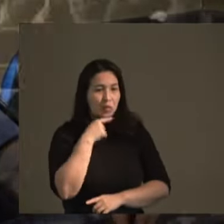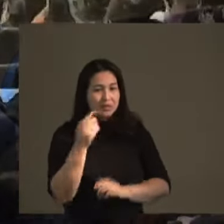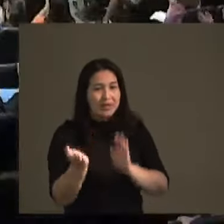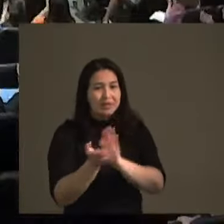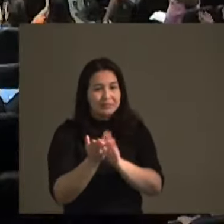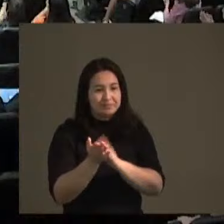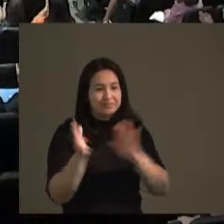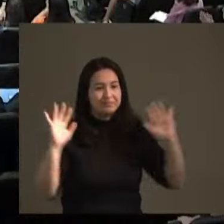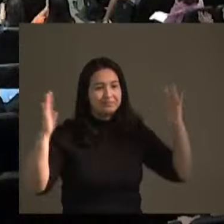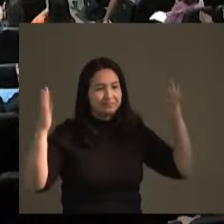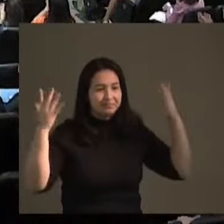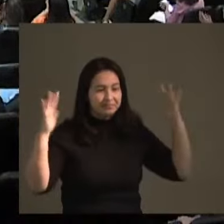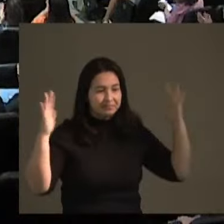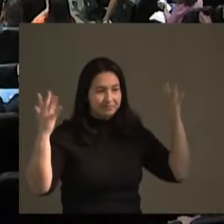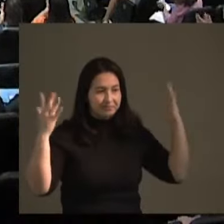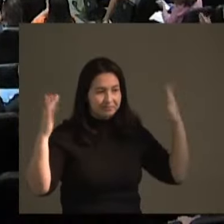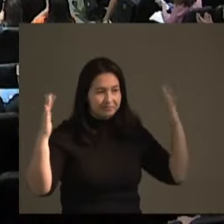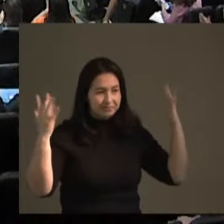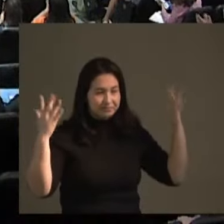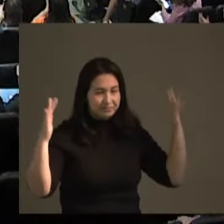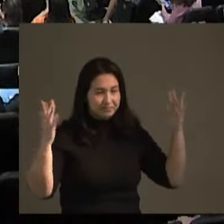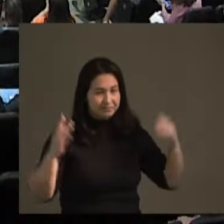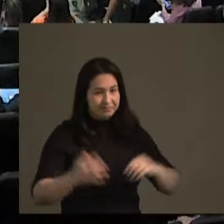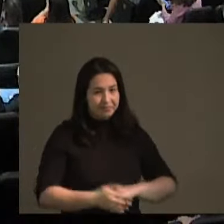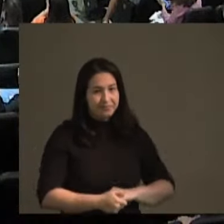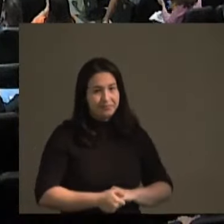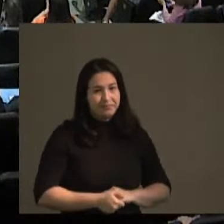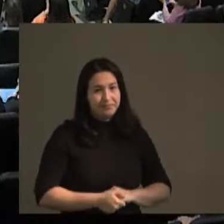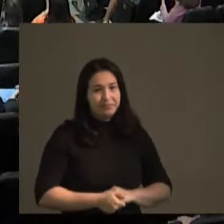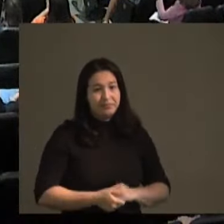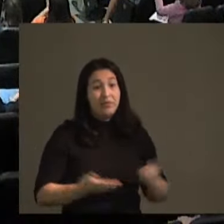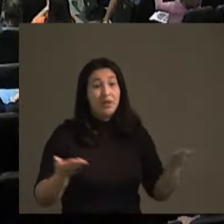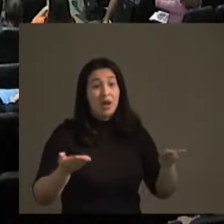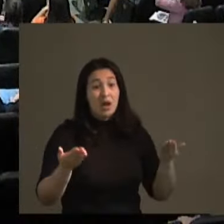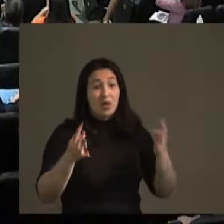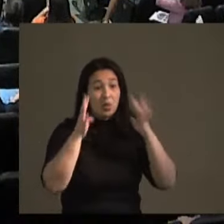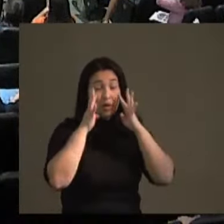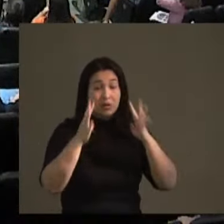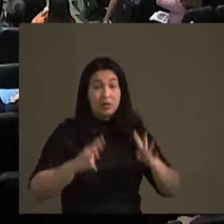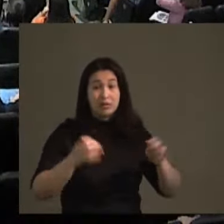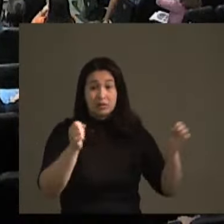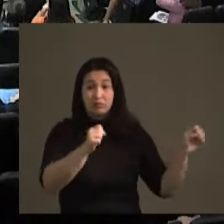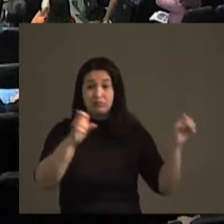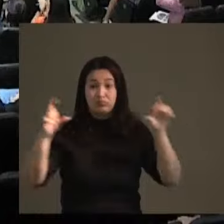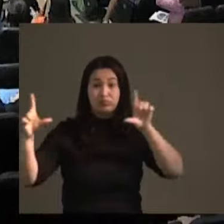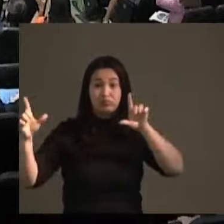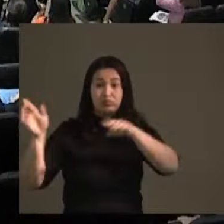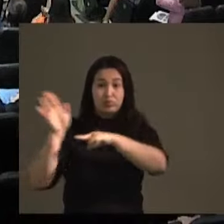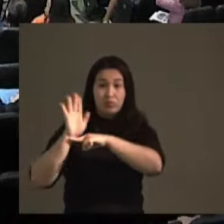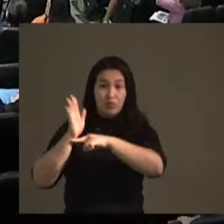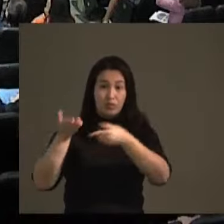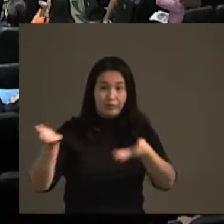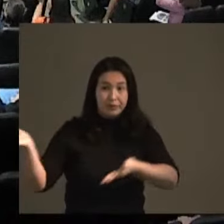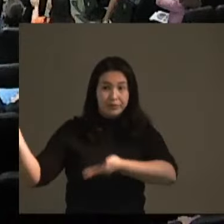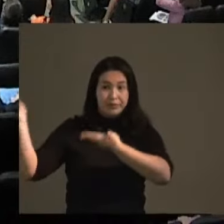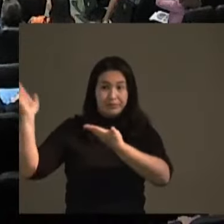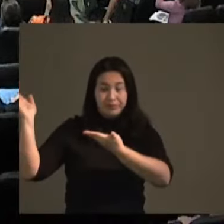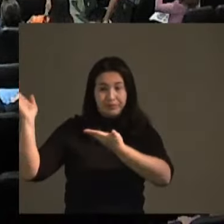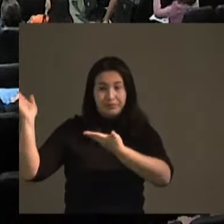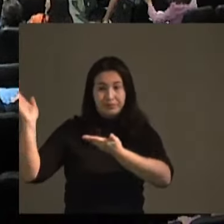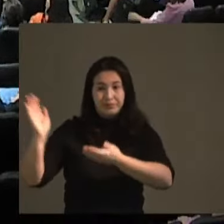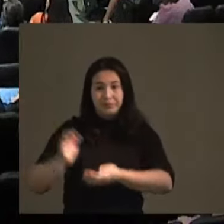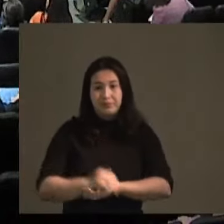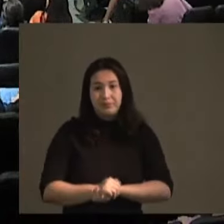certo? E queria pedir ao pessoal da técnica que colocasse ali o outro videozinho, né, que é um